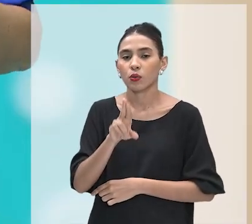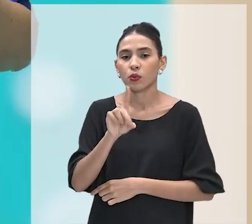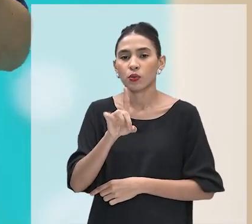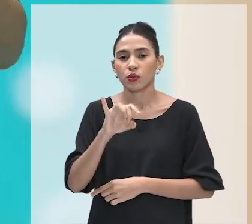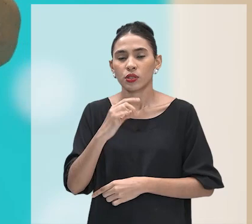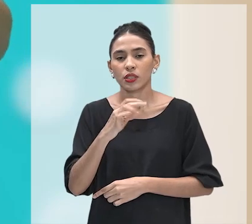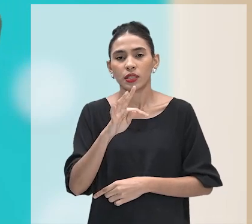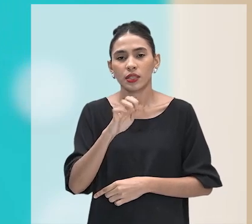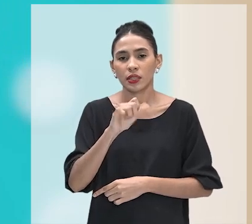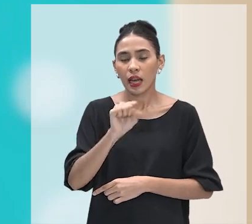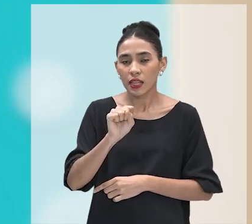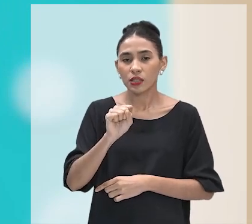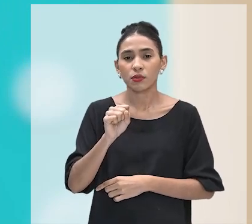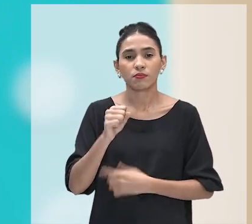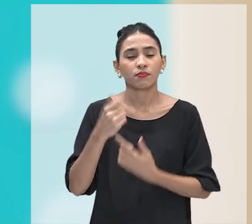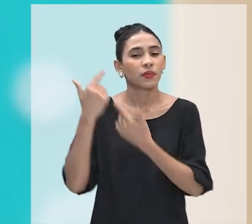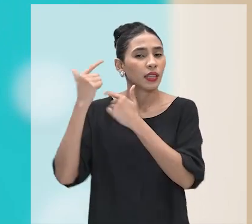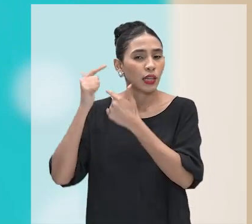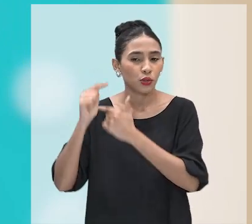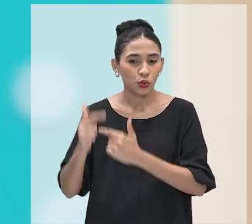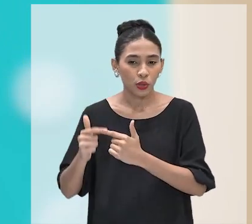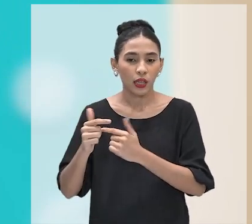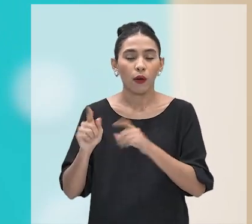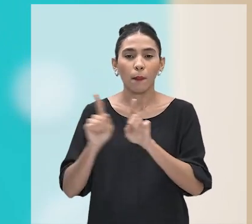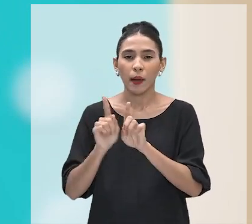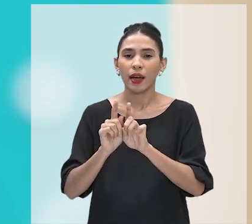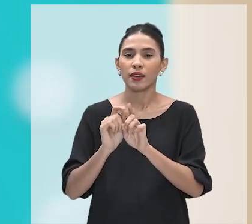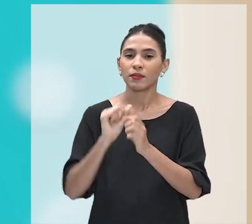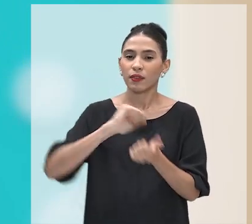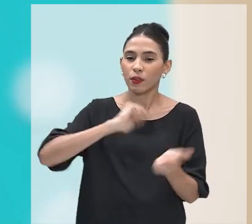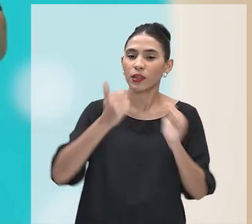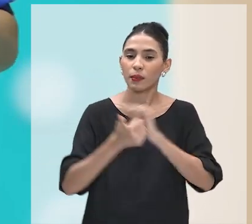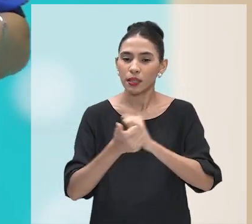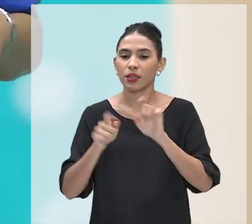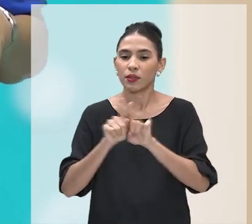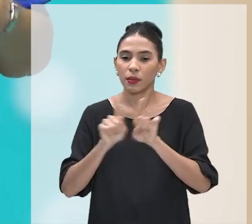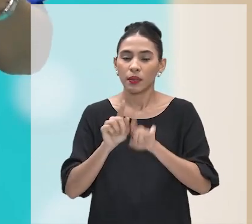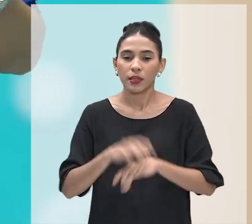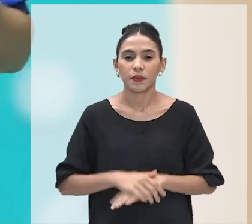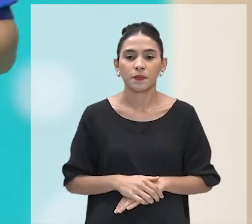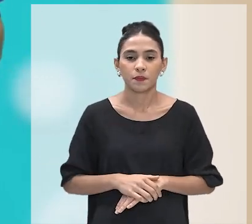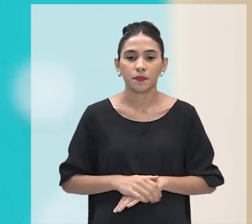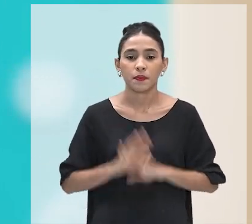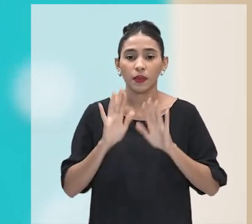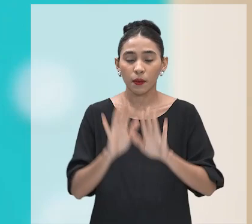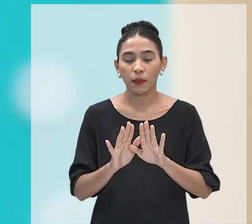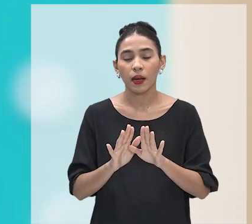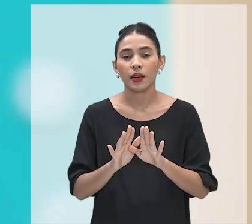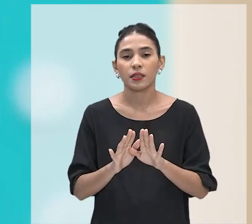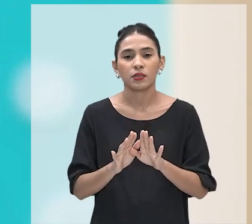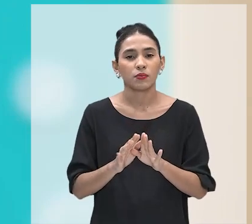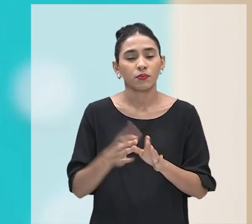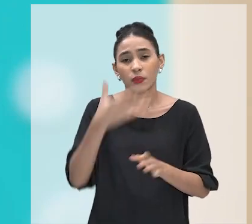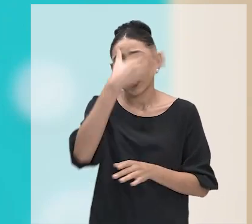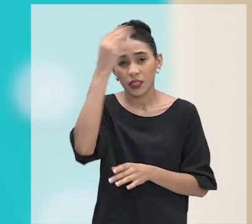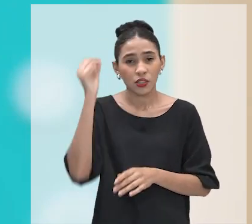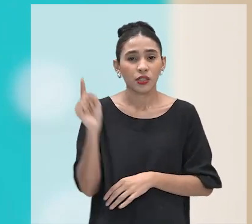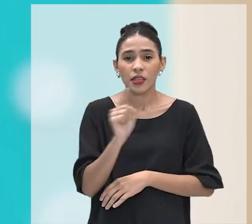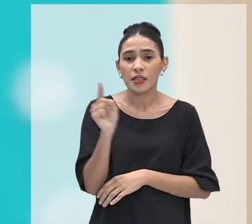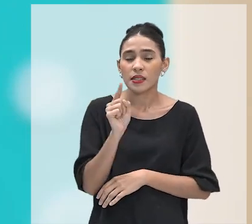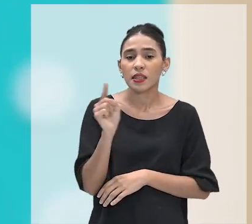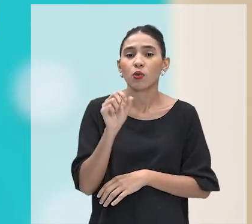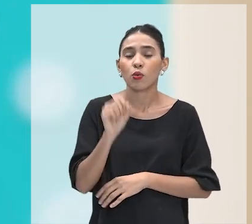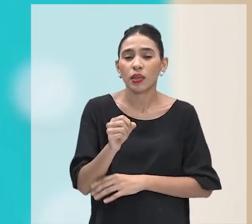clássicas, mas que eles também vão fazendo essa inovação. Mas nós não podemos deixar a nossa origem, porque também acontece